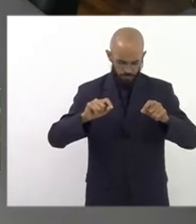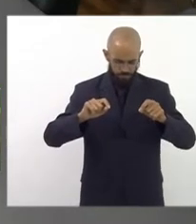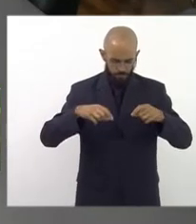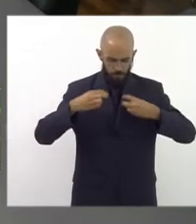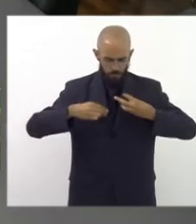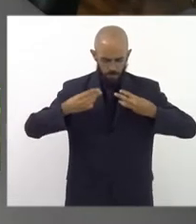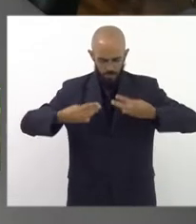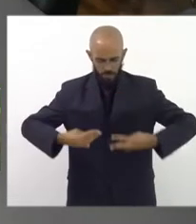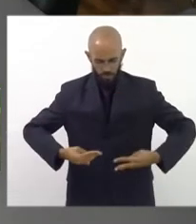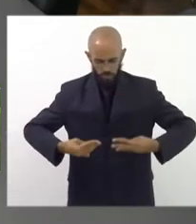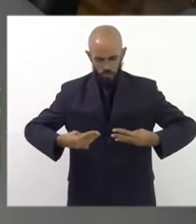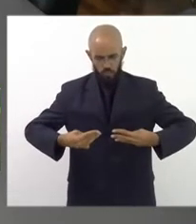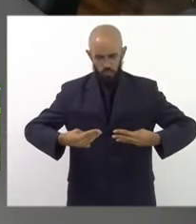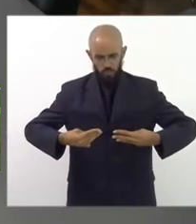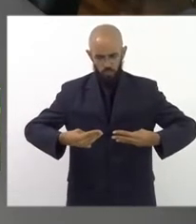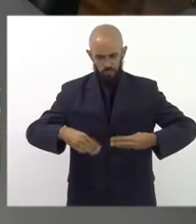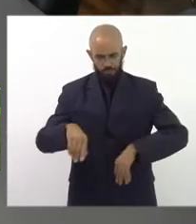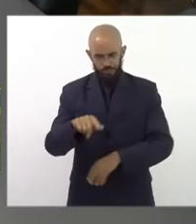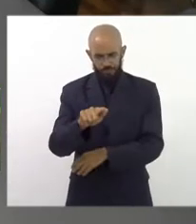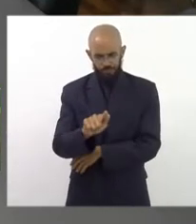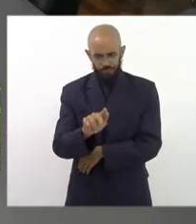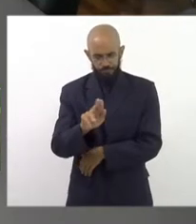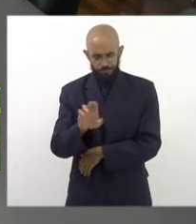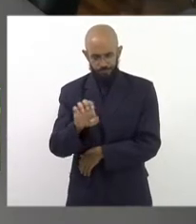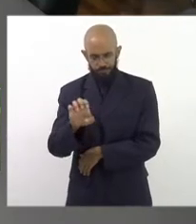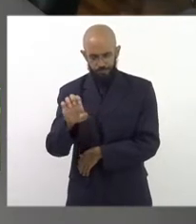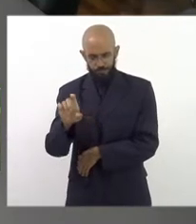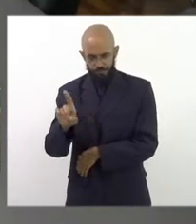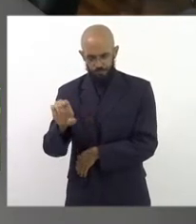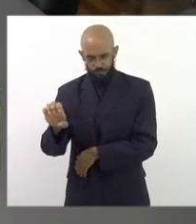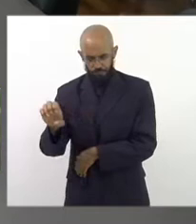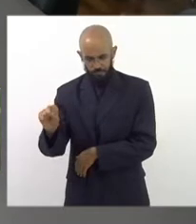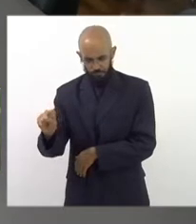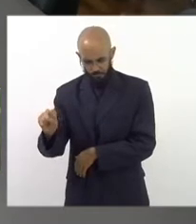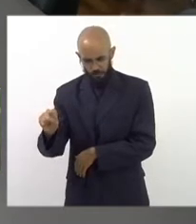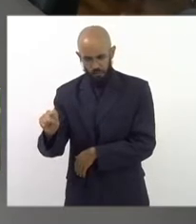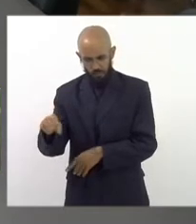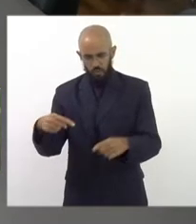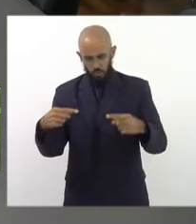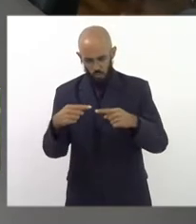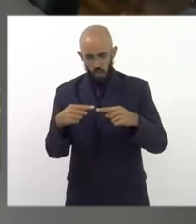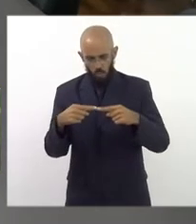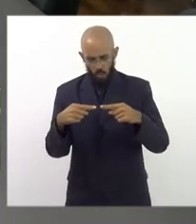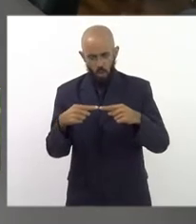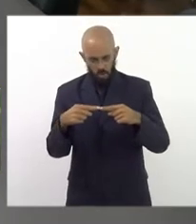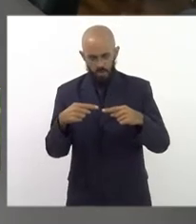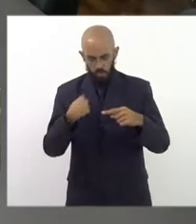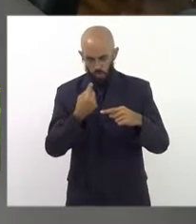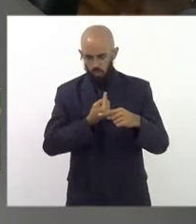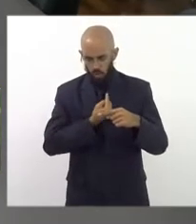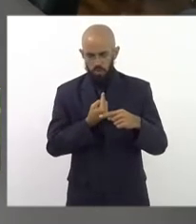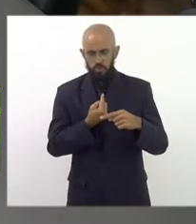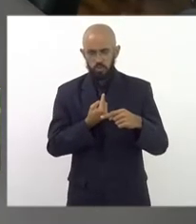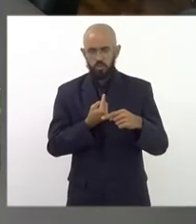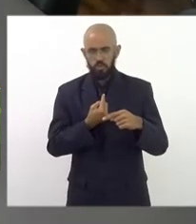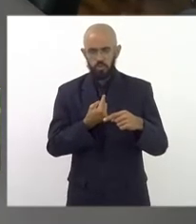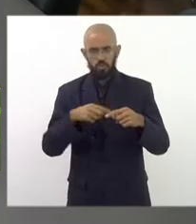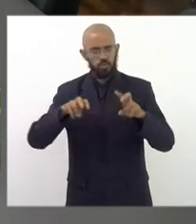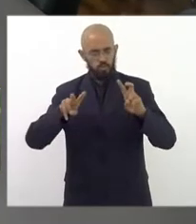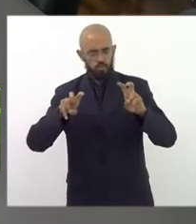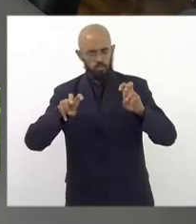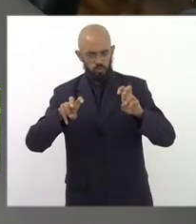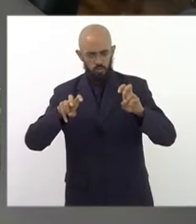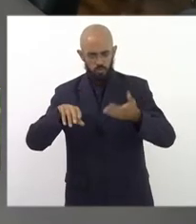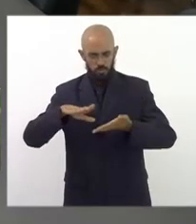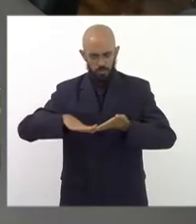ministro Guedes, ele até concorda com a gente, Luiz Paulo, com relação à questão